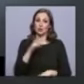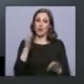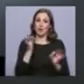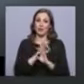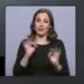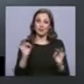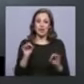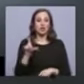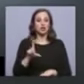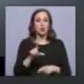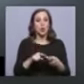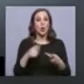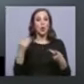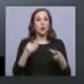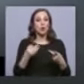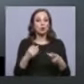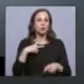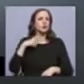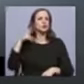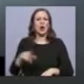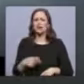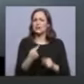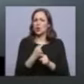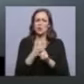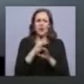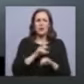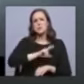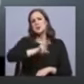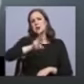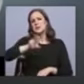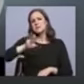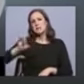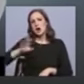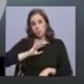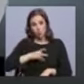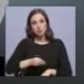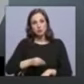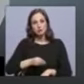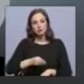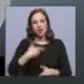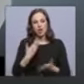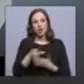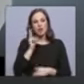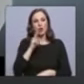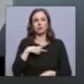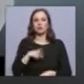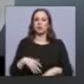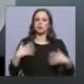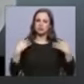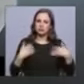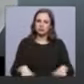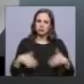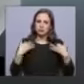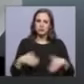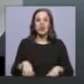lisboa portugal tem coisas maravilhosas quanto mais um pelo mundo mais do valor também a portugal e vai jutras